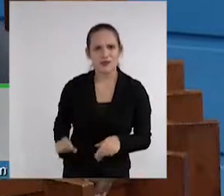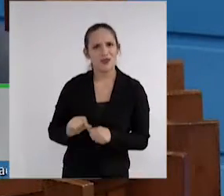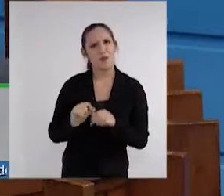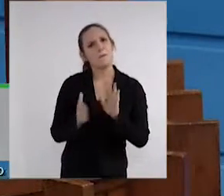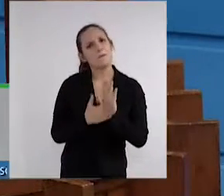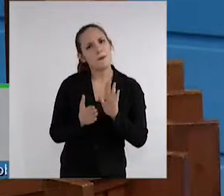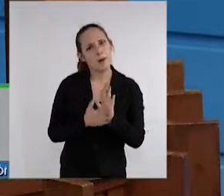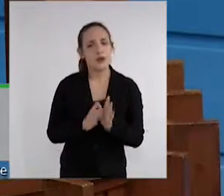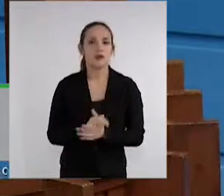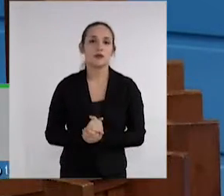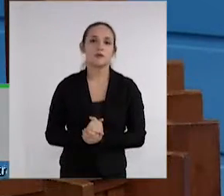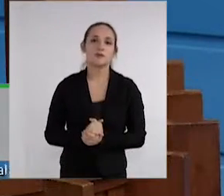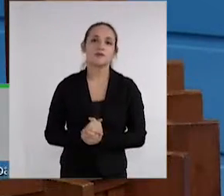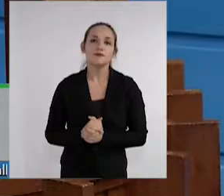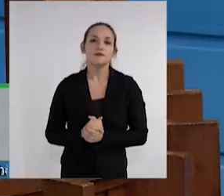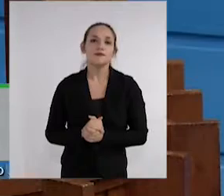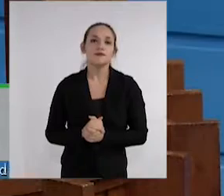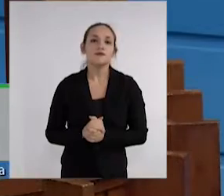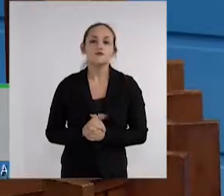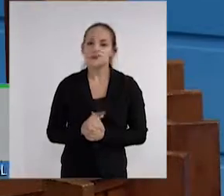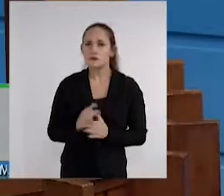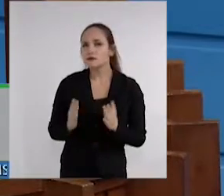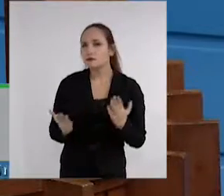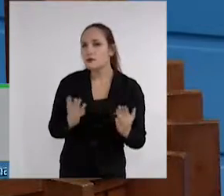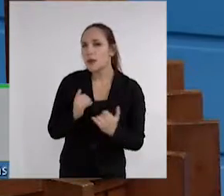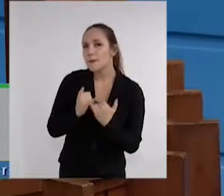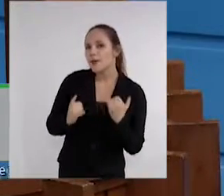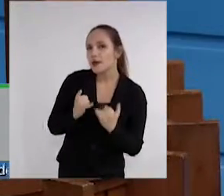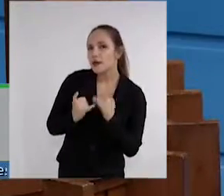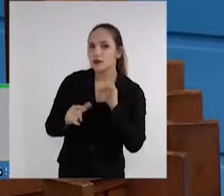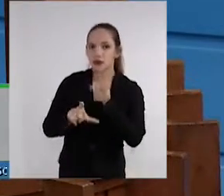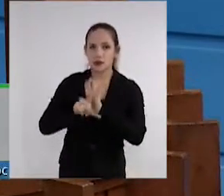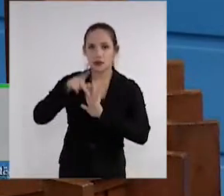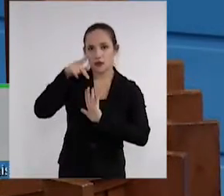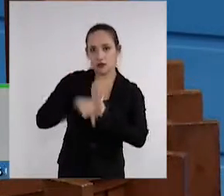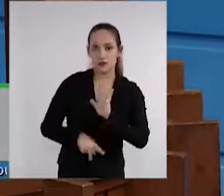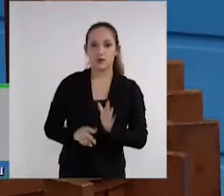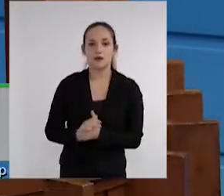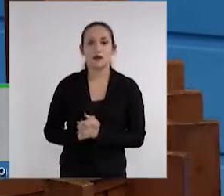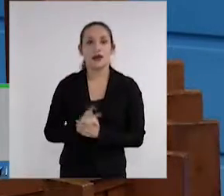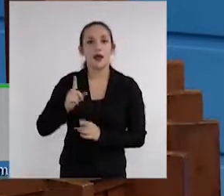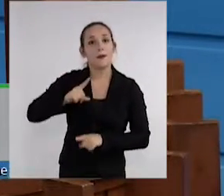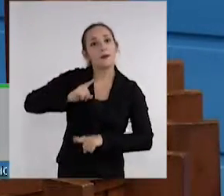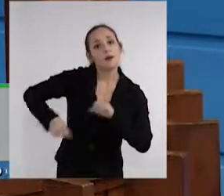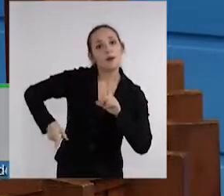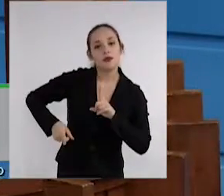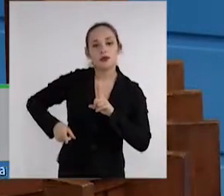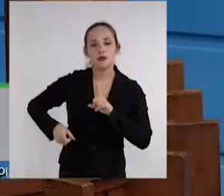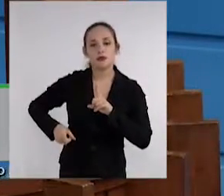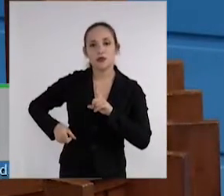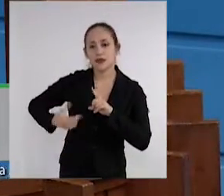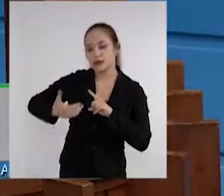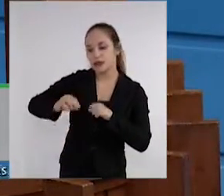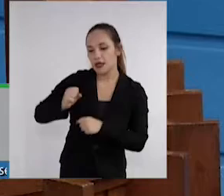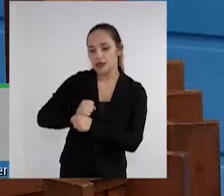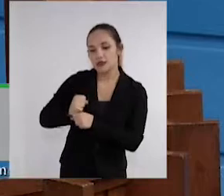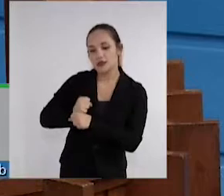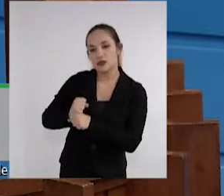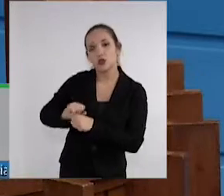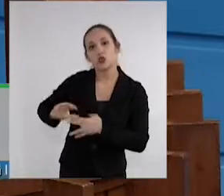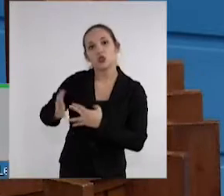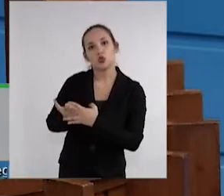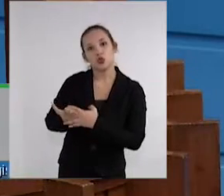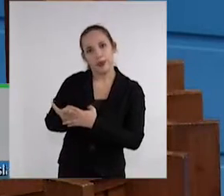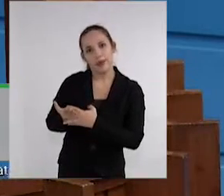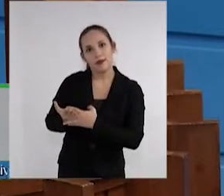ação com um projeto de lei bem similar ao que nós estamos apresentando aqui, proibindo por 10 anos a exploração do gás de xisto